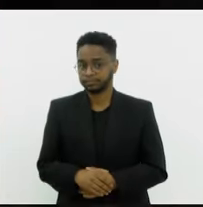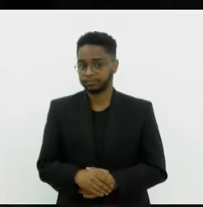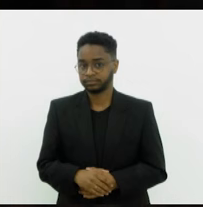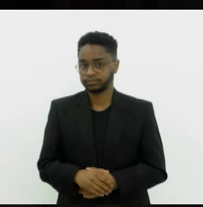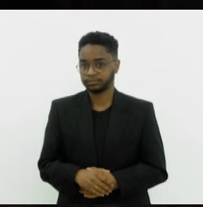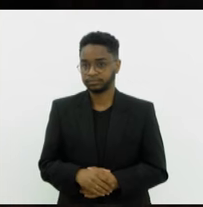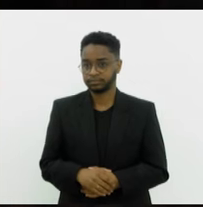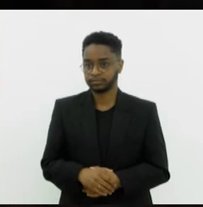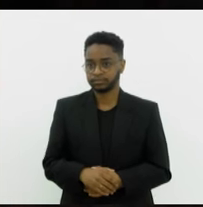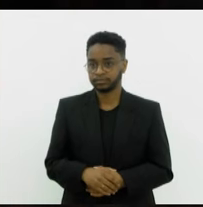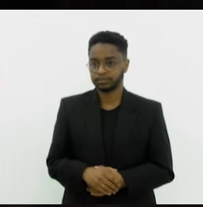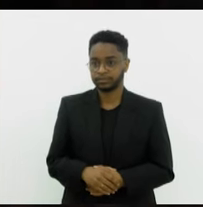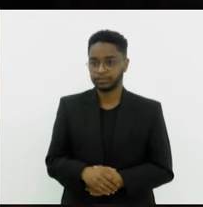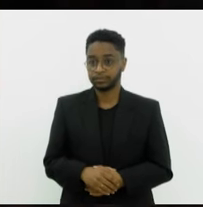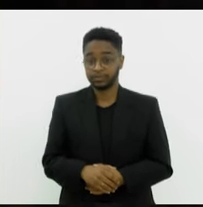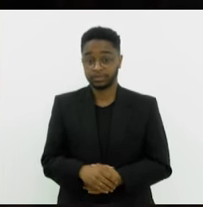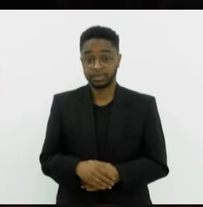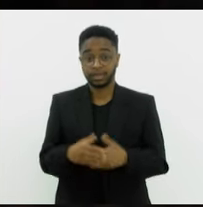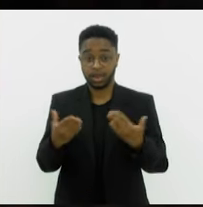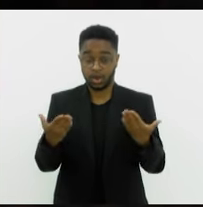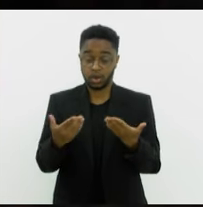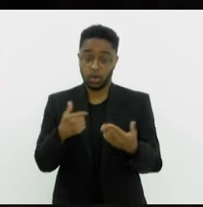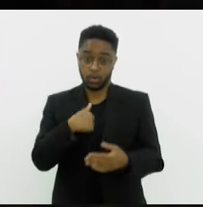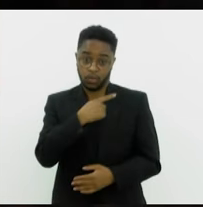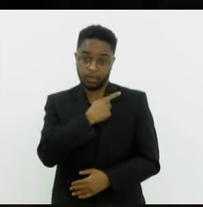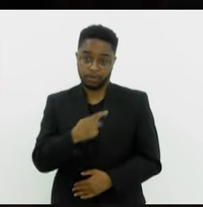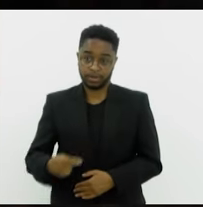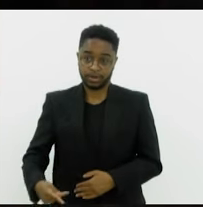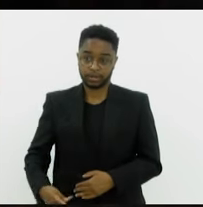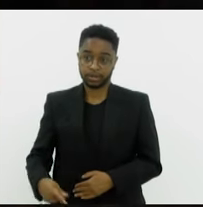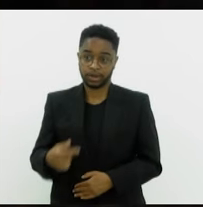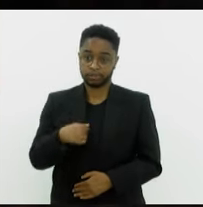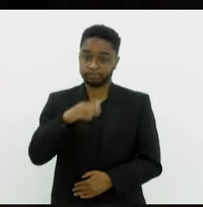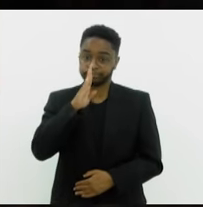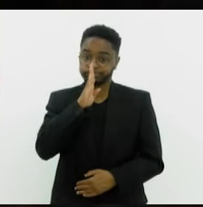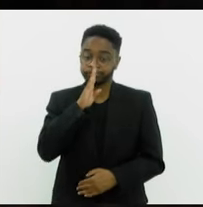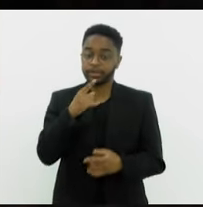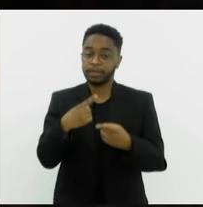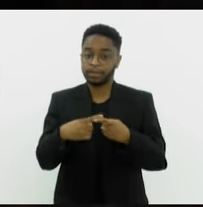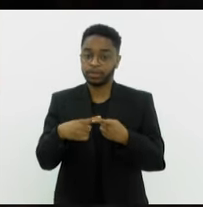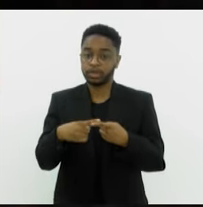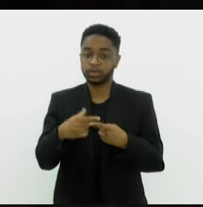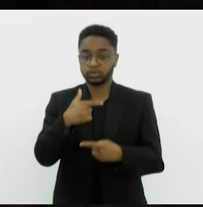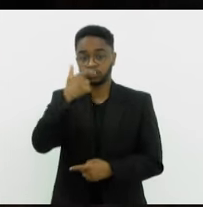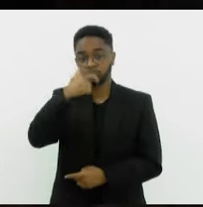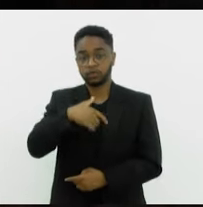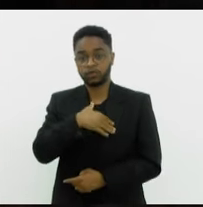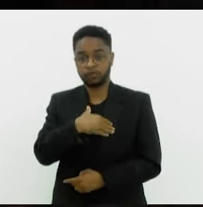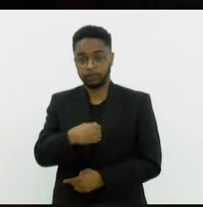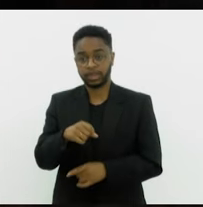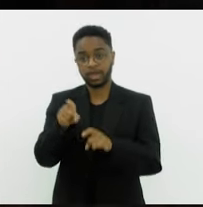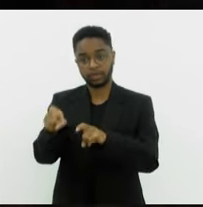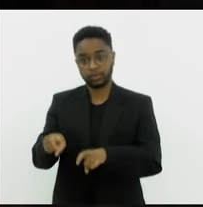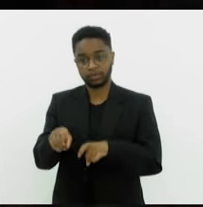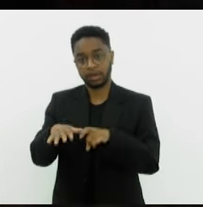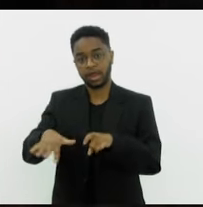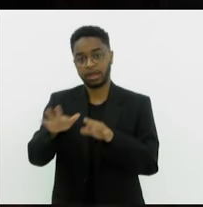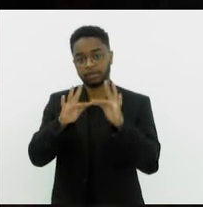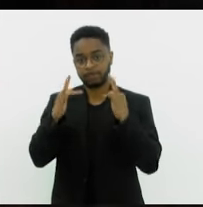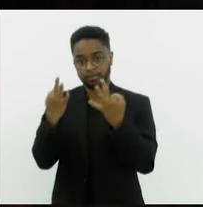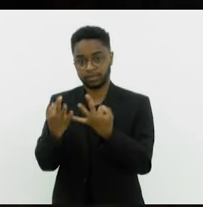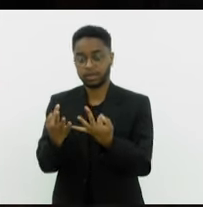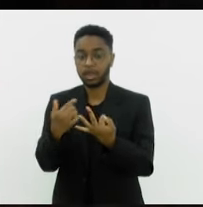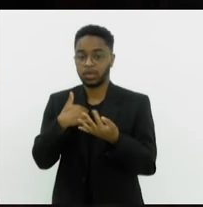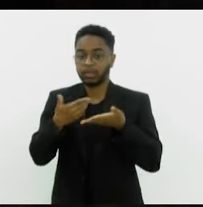Eu me detenho, nesse momento, como presidente, a esse debate, porque eu sou filha de agricultora, da agricultura familiar.